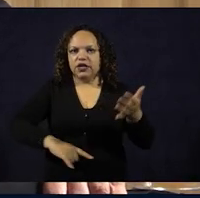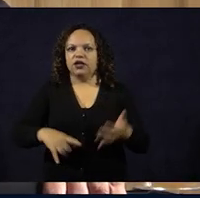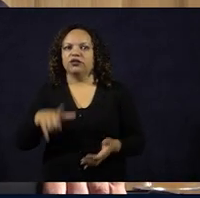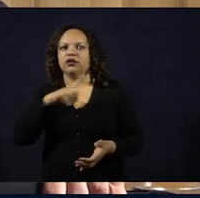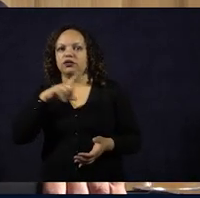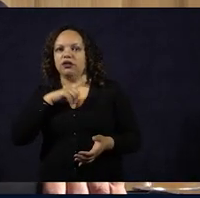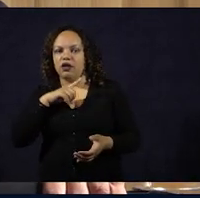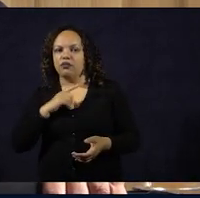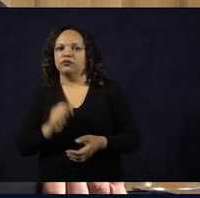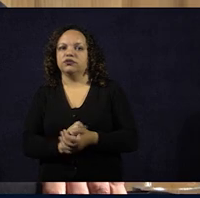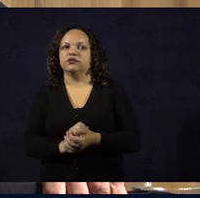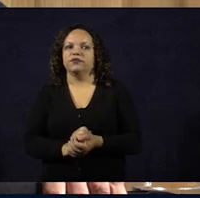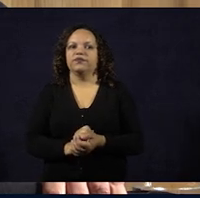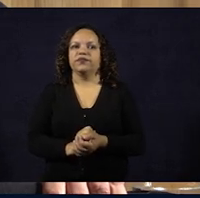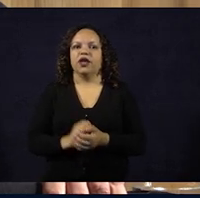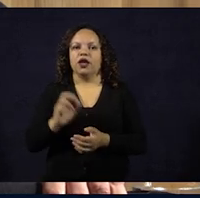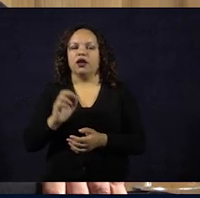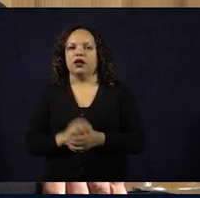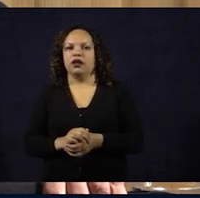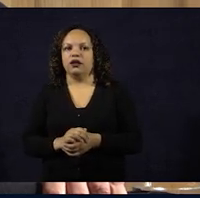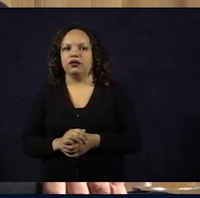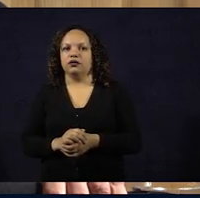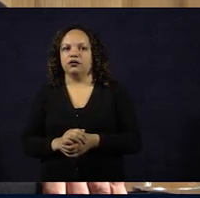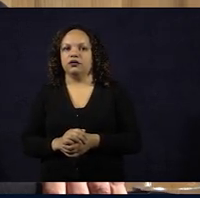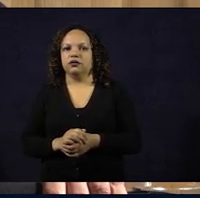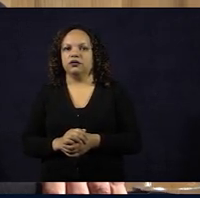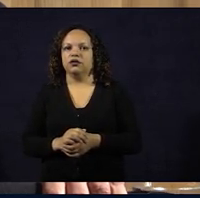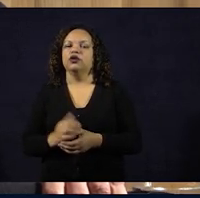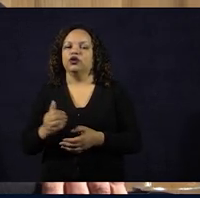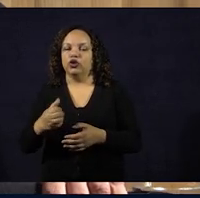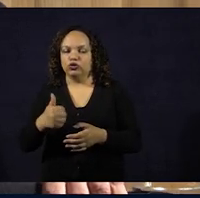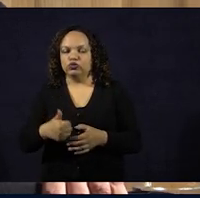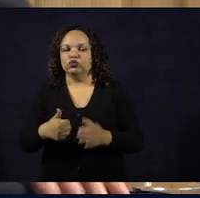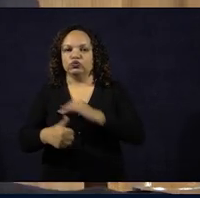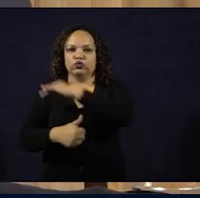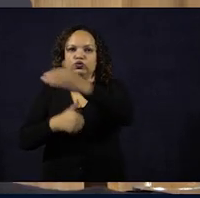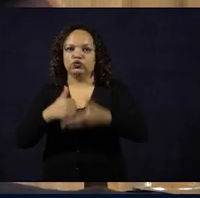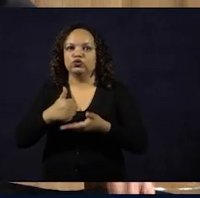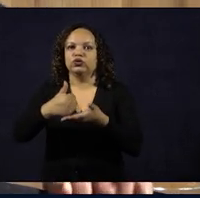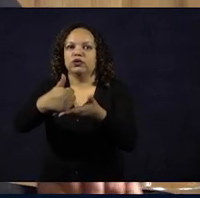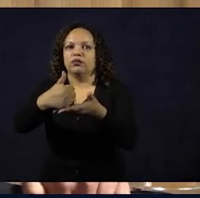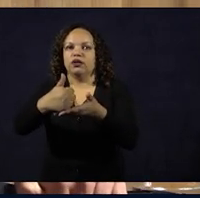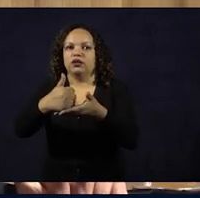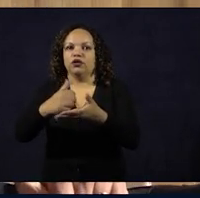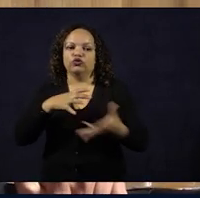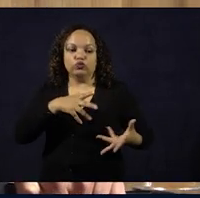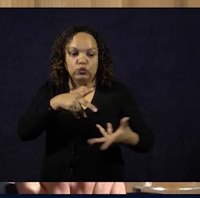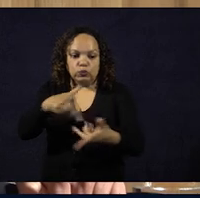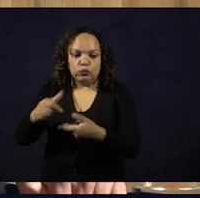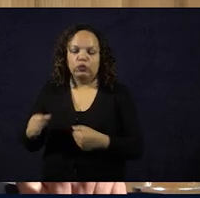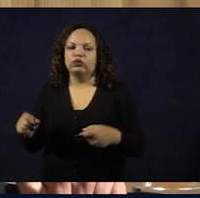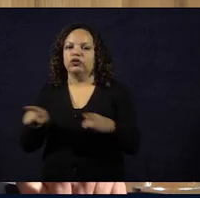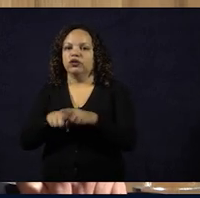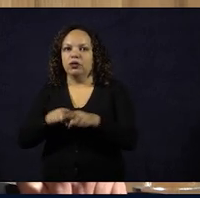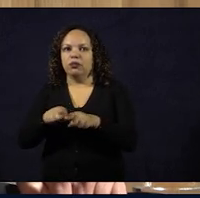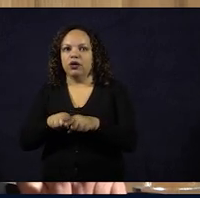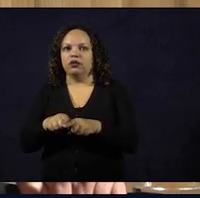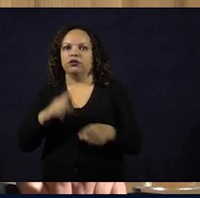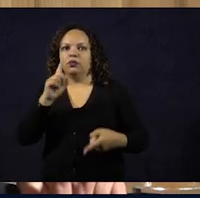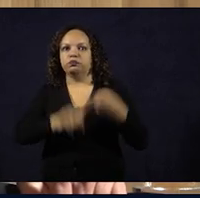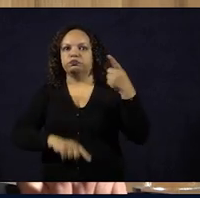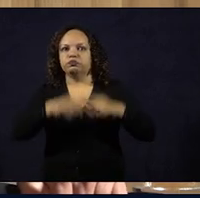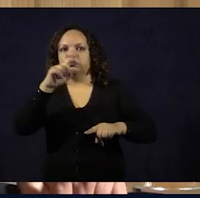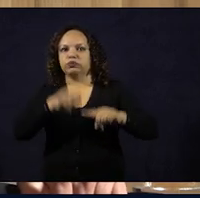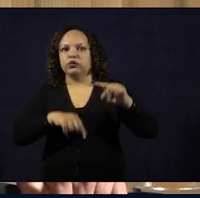com relação às questões de sustentabilidade no mundo como todo na produção de pão